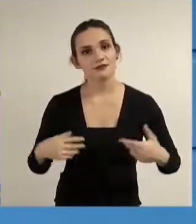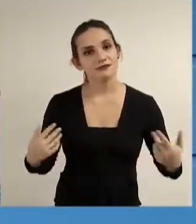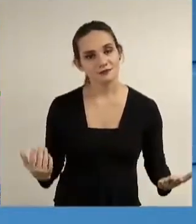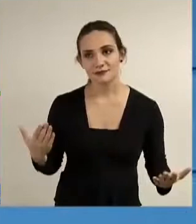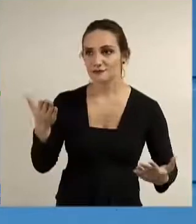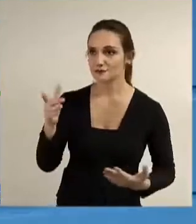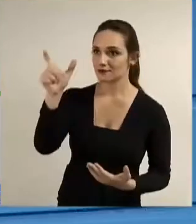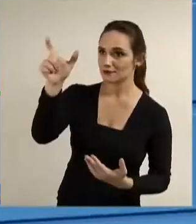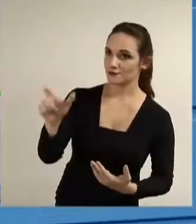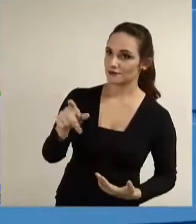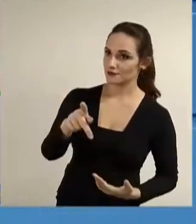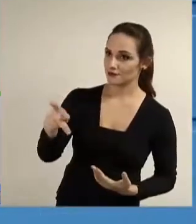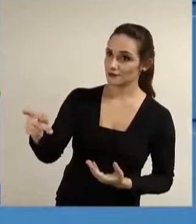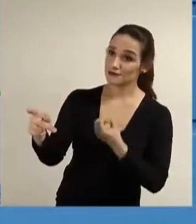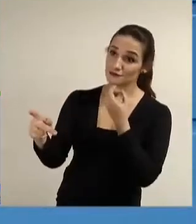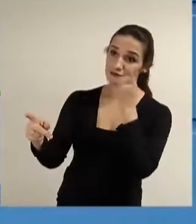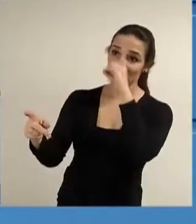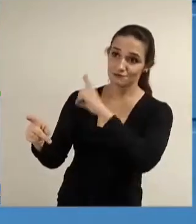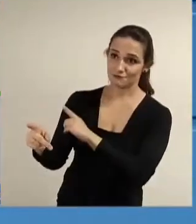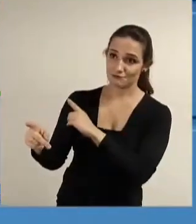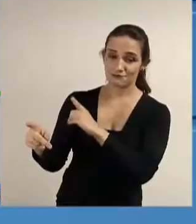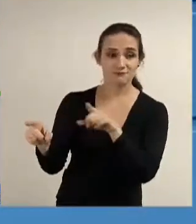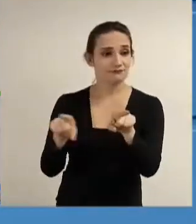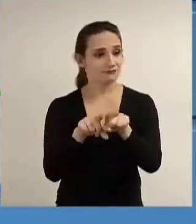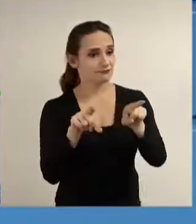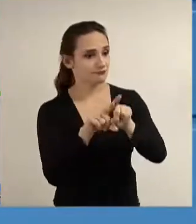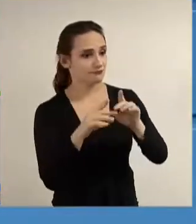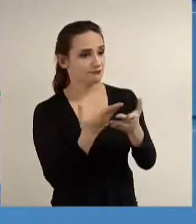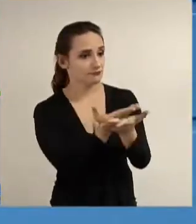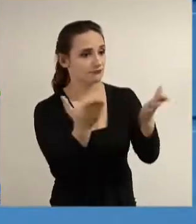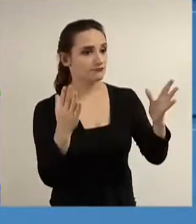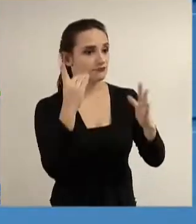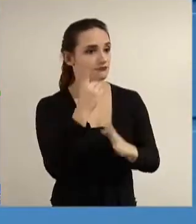Bom dia, senhor presidente, nobres deputados.